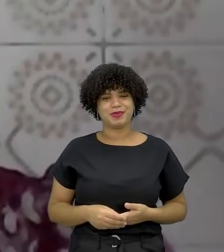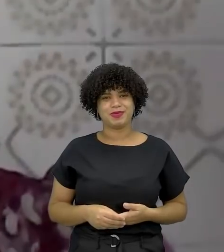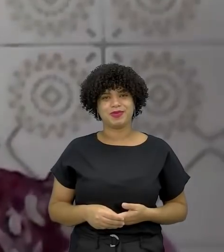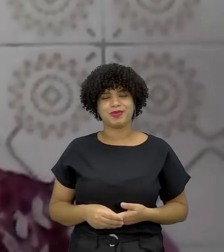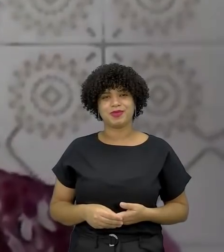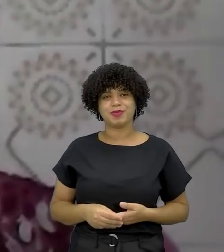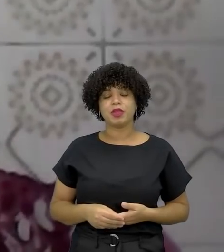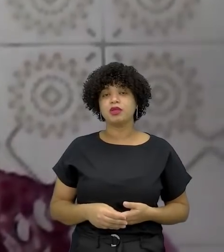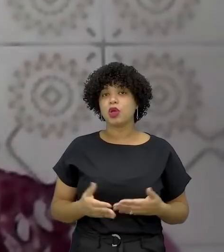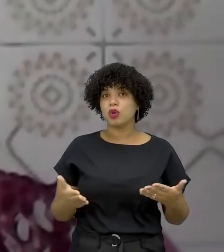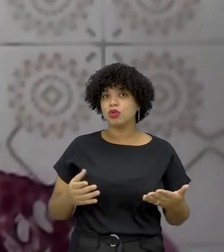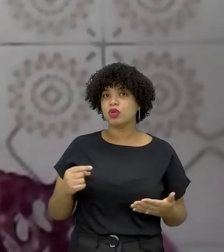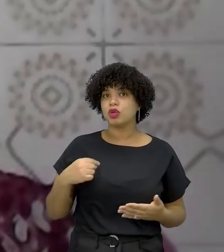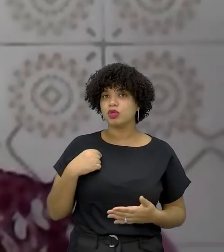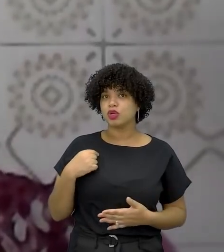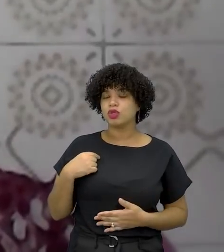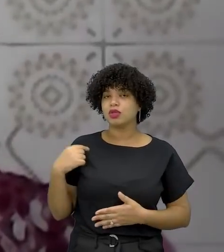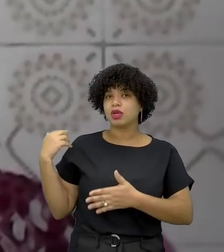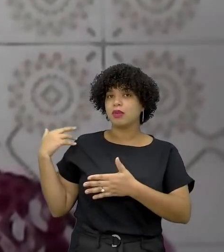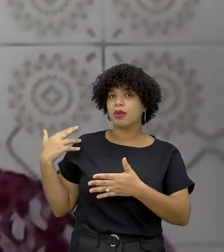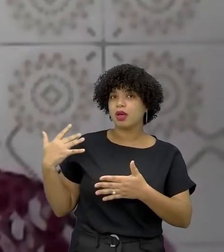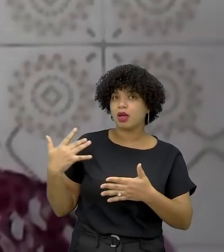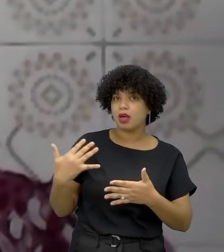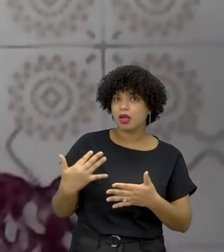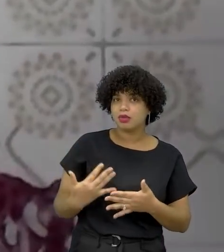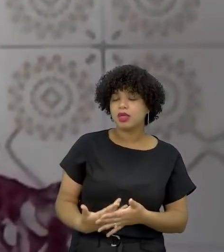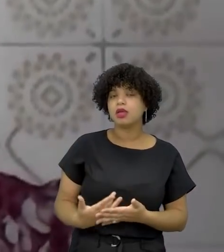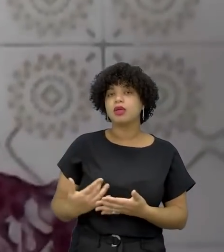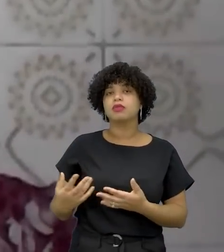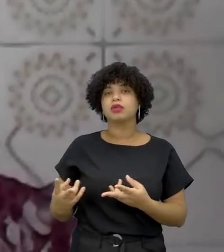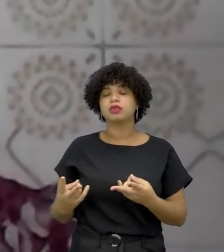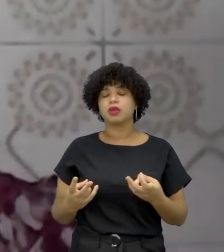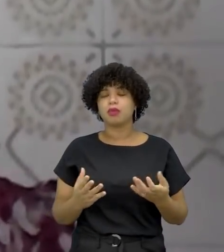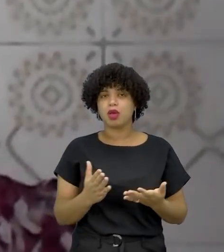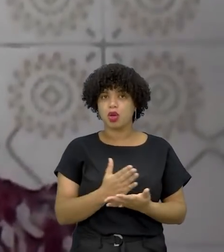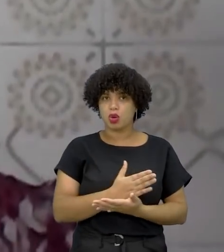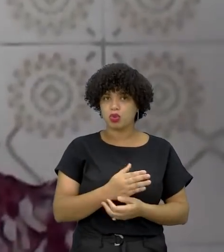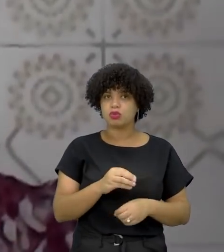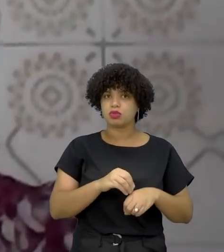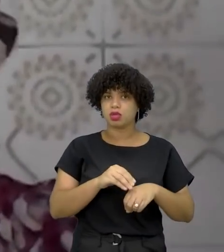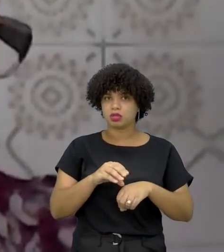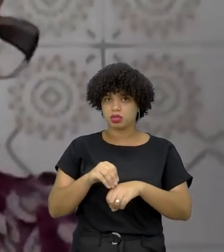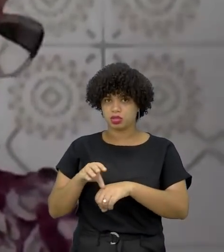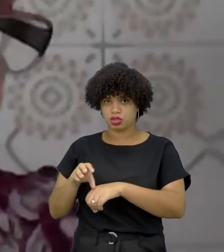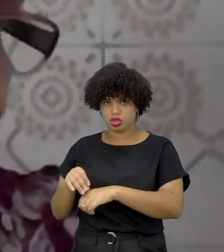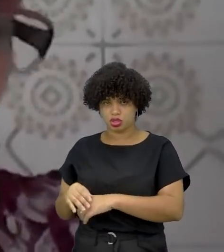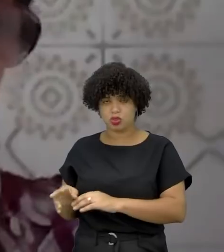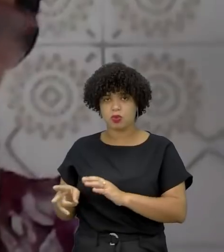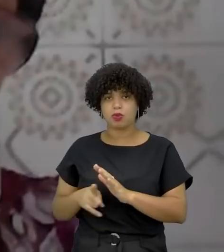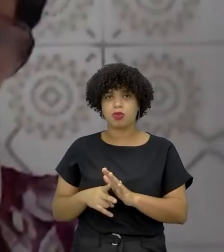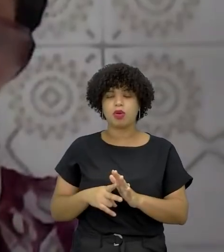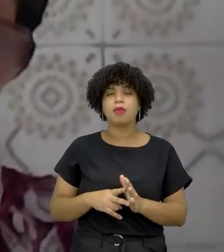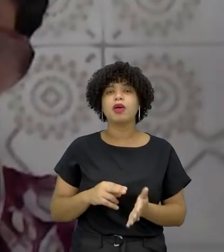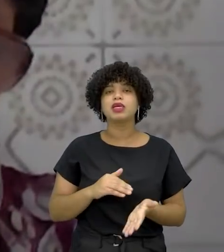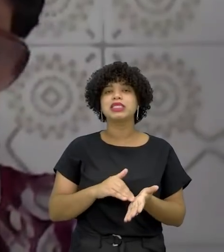hoje, né, nós revisitamos orientações oferecidas pela secretaria, então aí